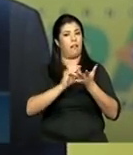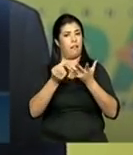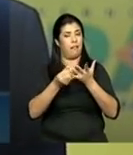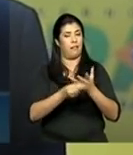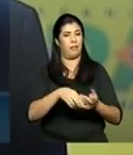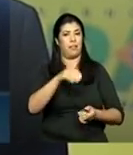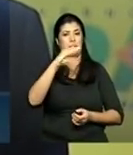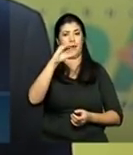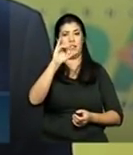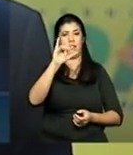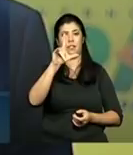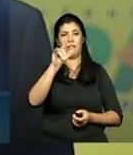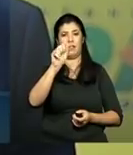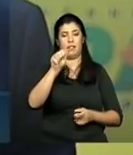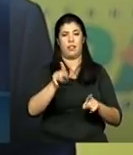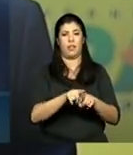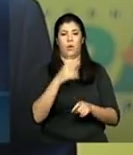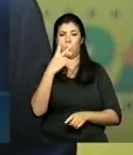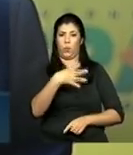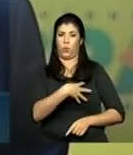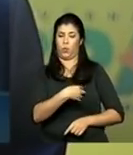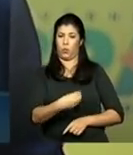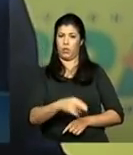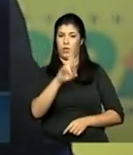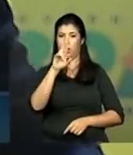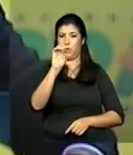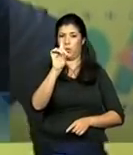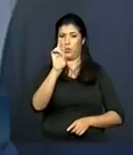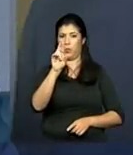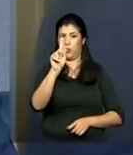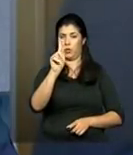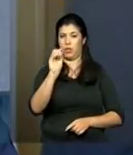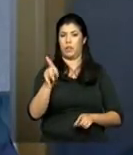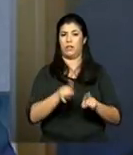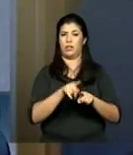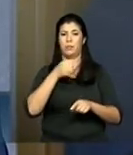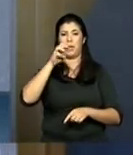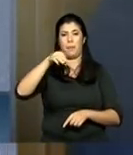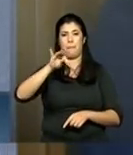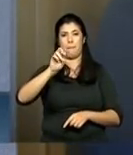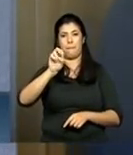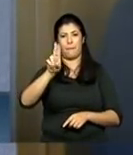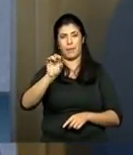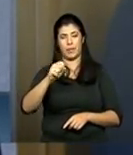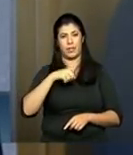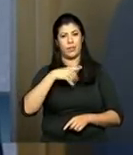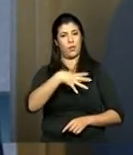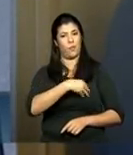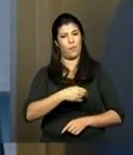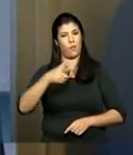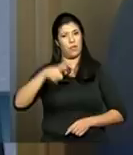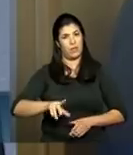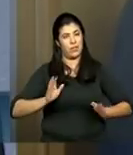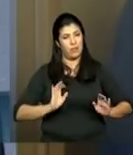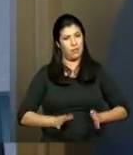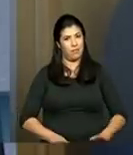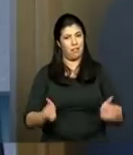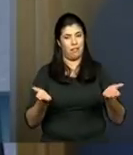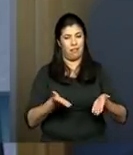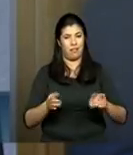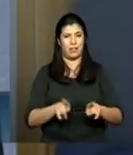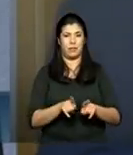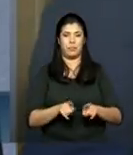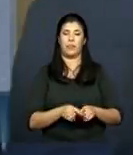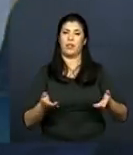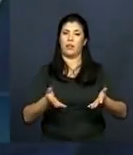dois filhos, Rodrigo e Matheus, e será pai novamente nos próximos dias. Senhoras e senhores, o pronunciamento do